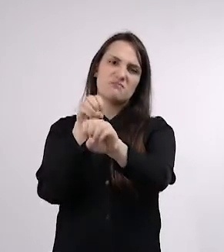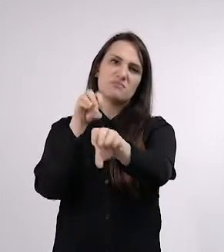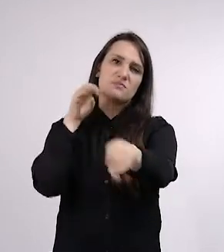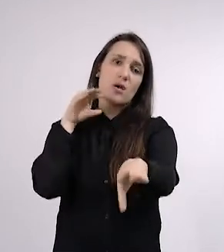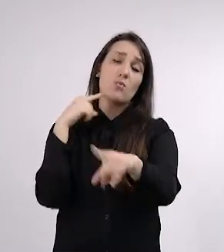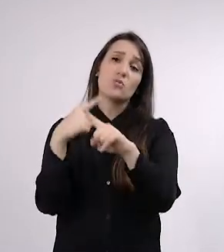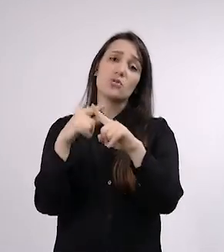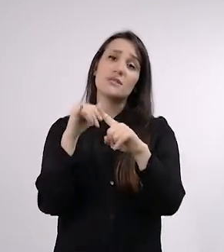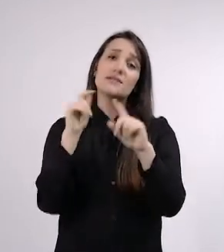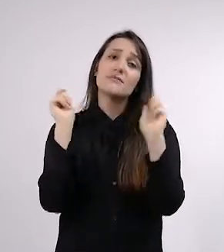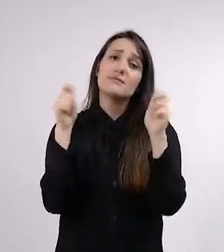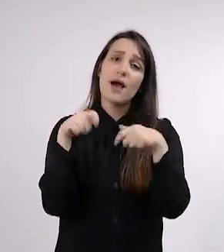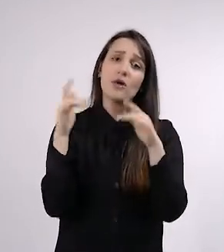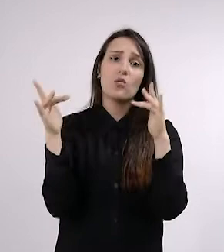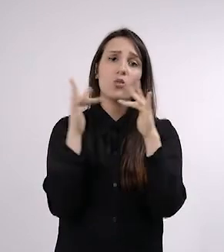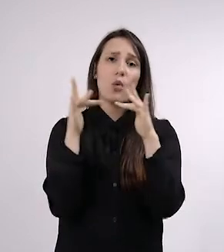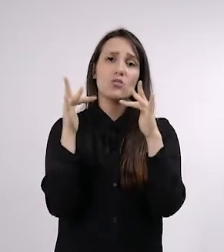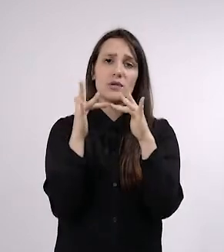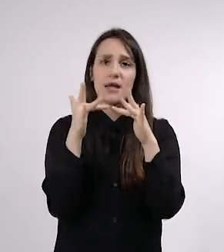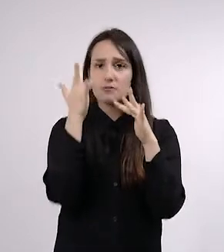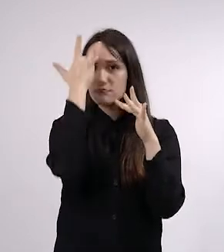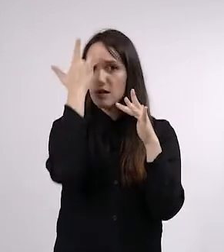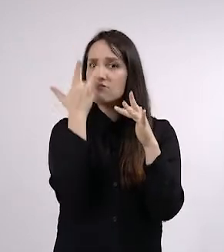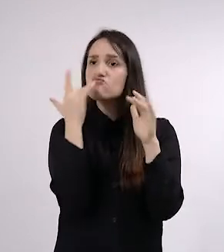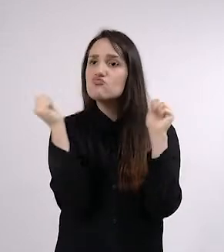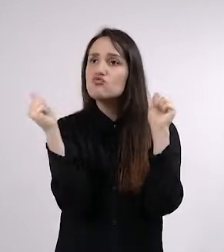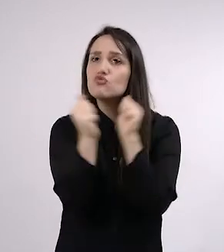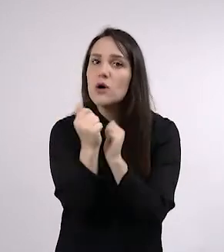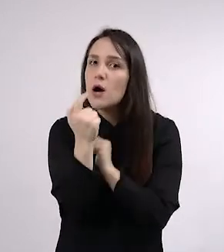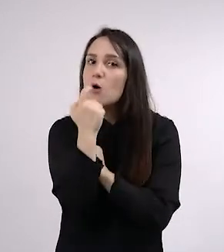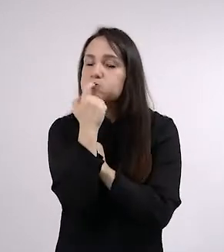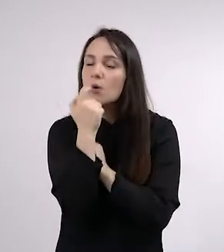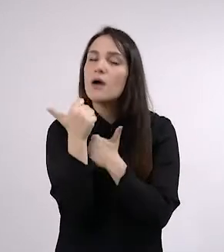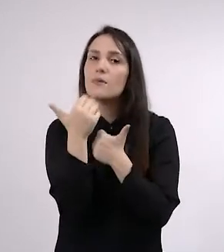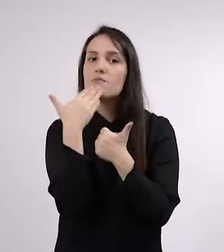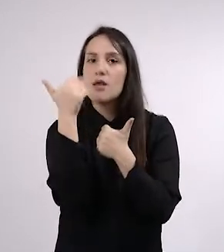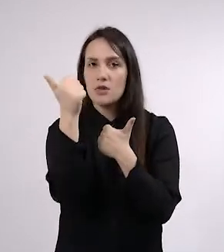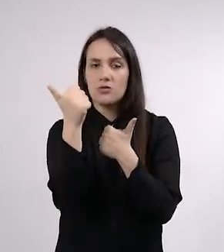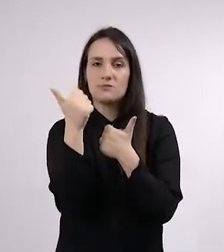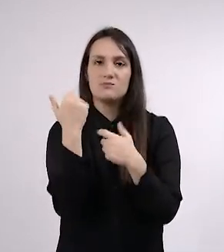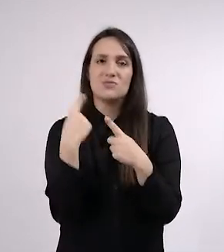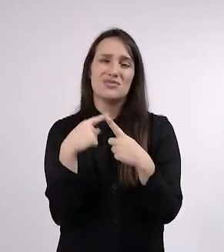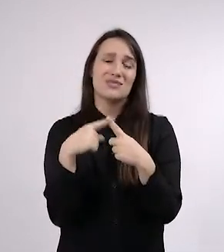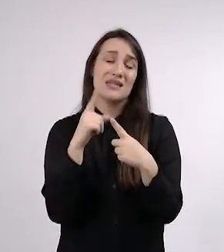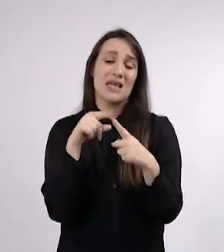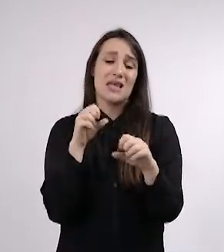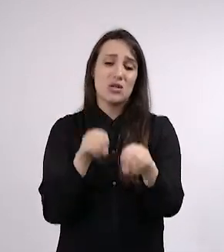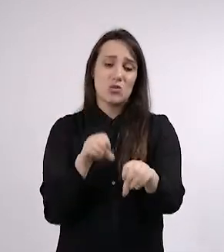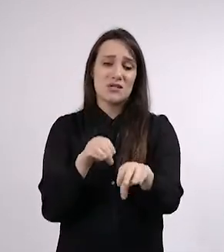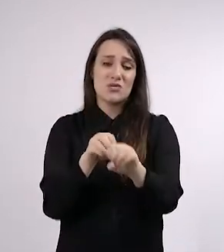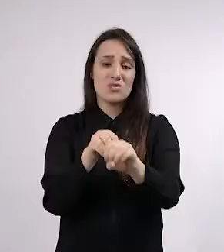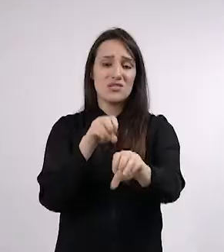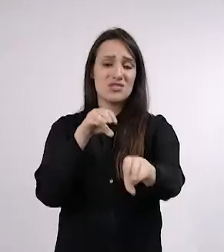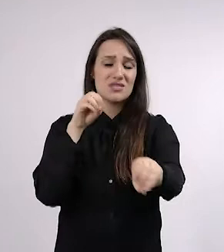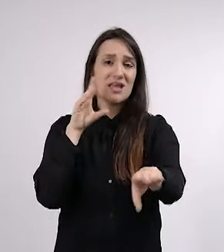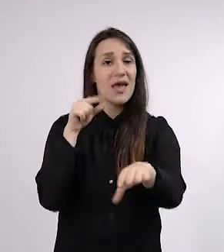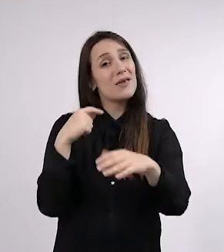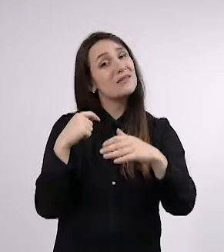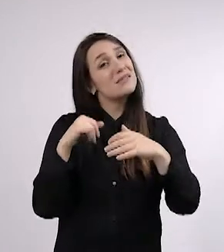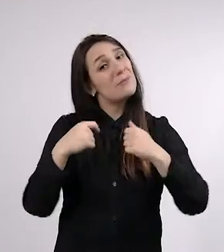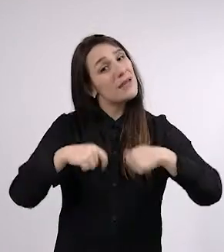de ter o contato pessoal. Eu sempre tratei a educação à distância como uma necessidade, não uma